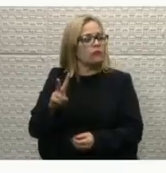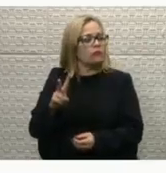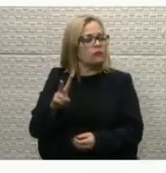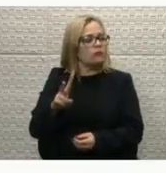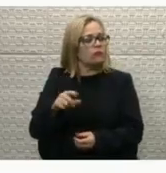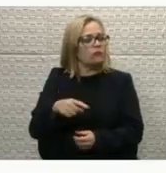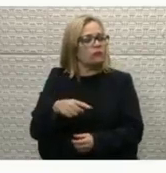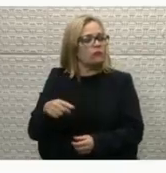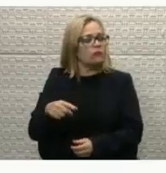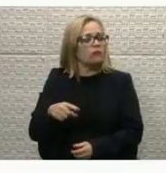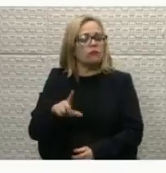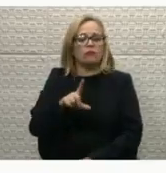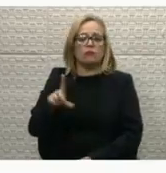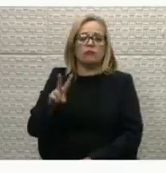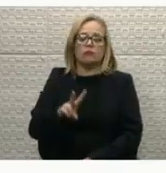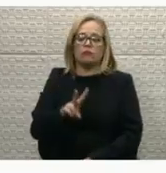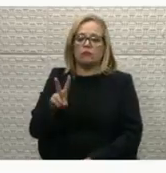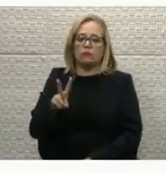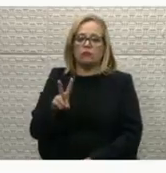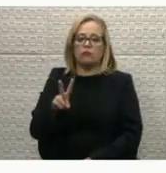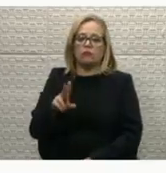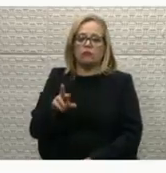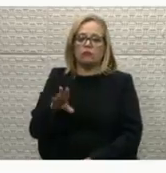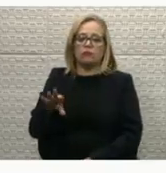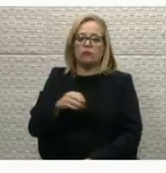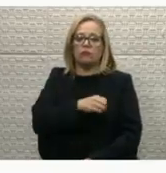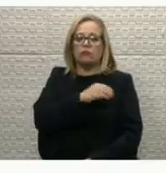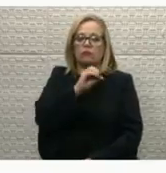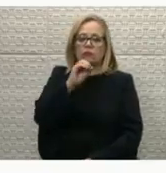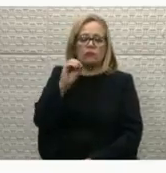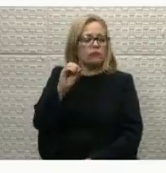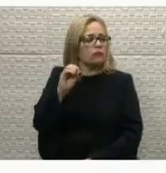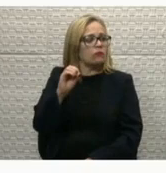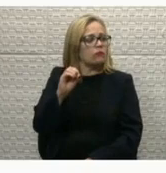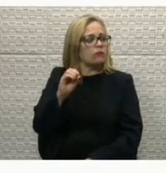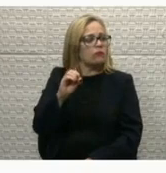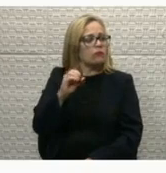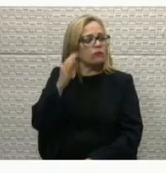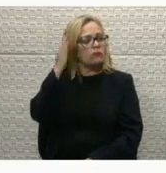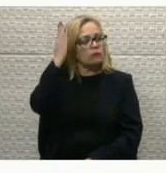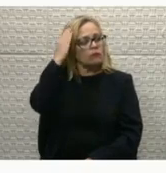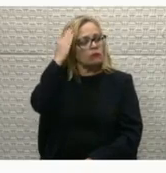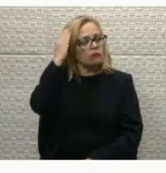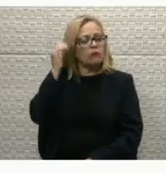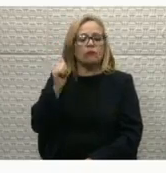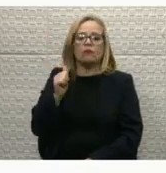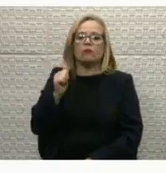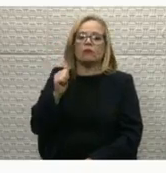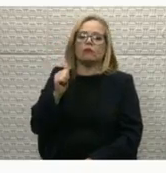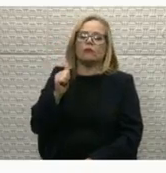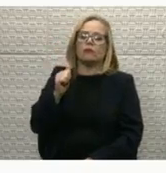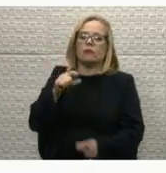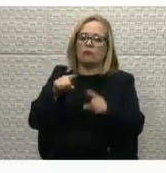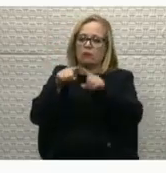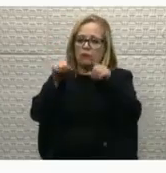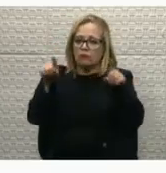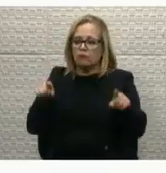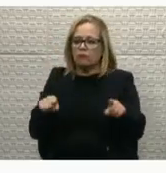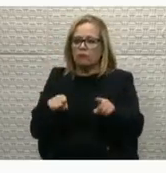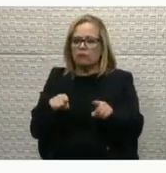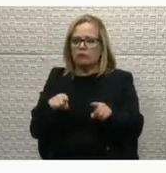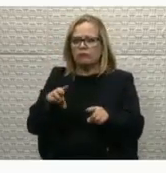menos lambda V igual a zero. Mas eu sei que A é matriz, lambda é